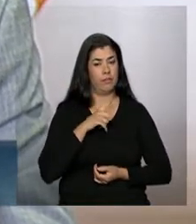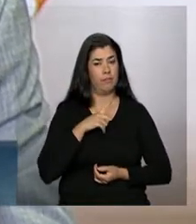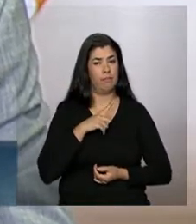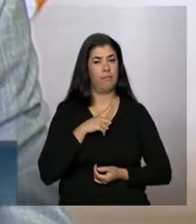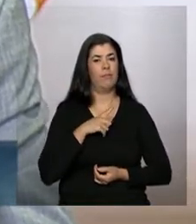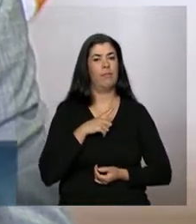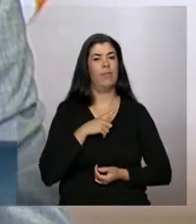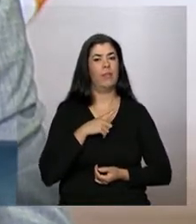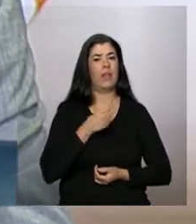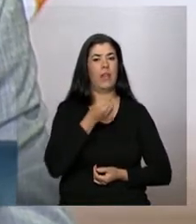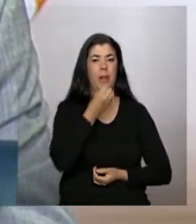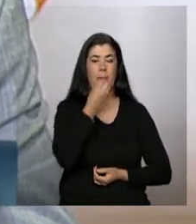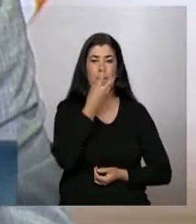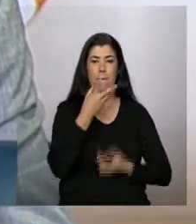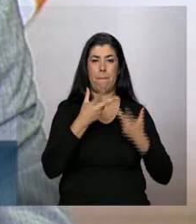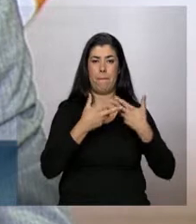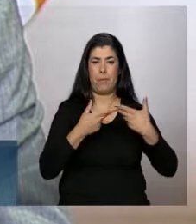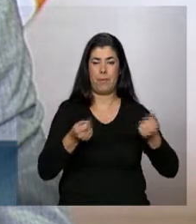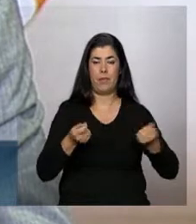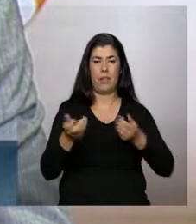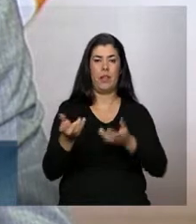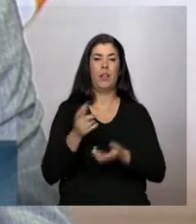nós somos beneficiários